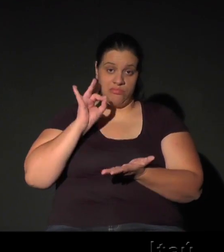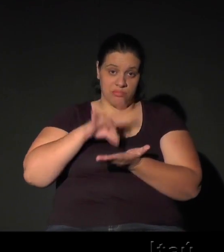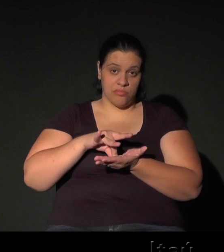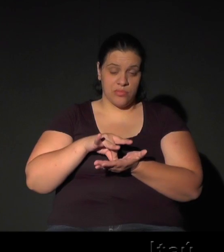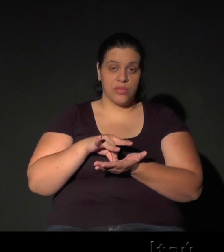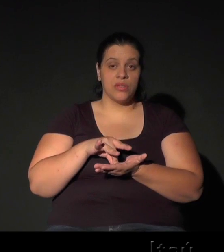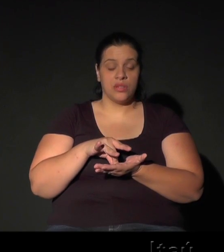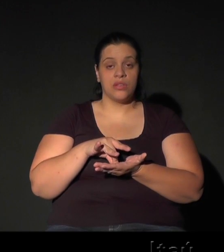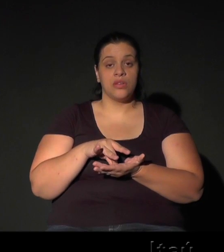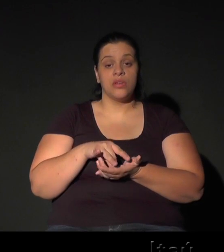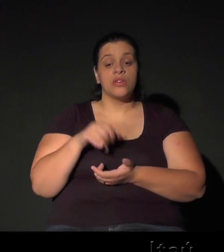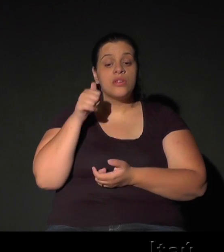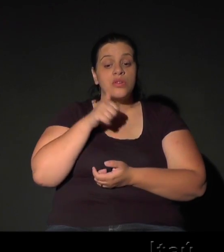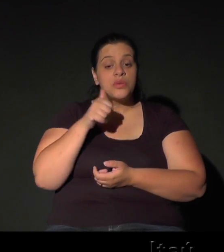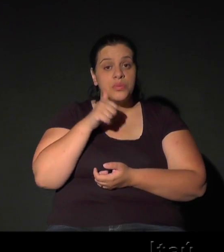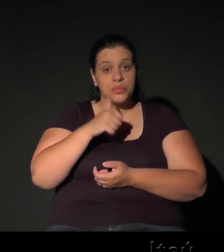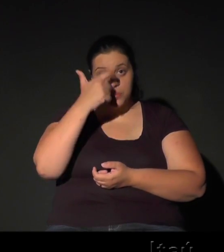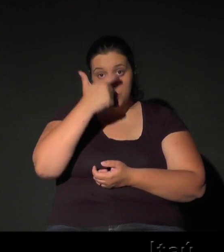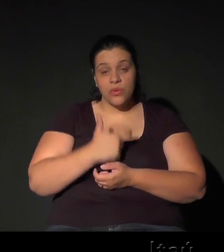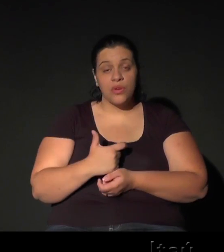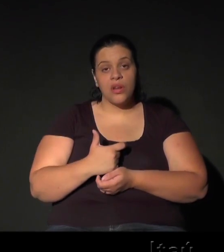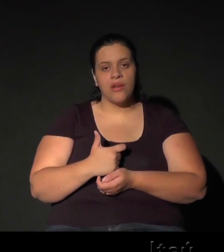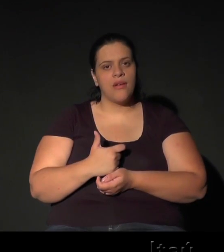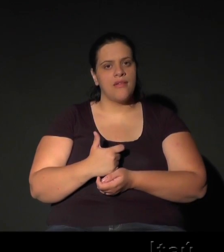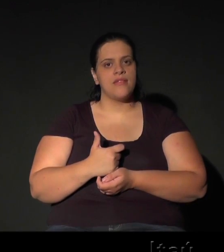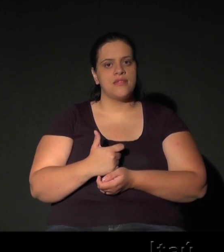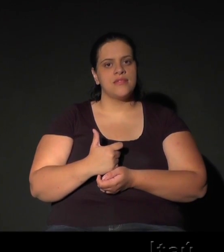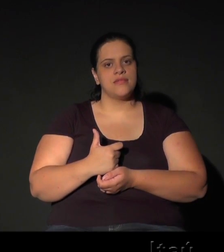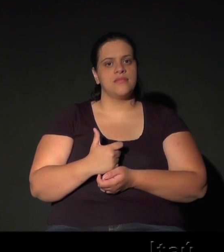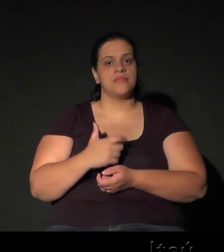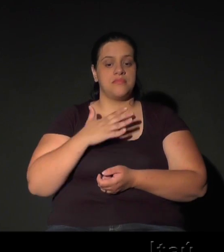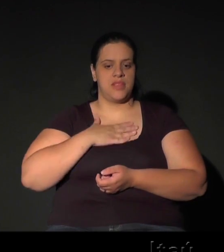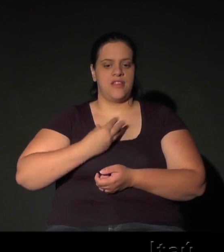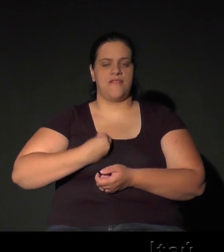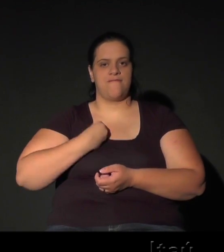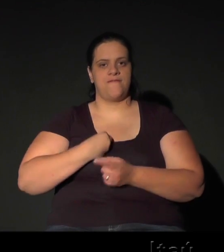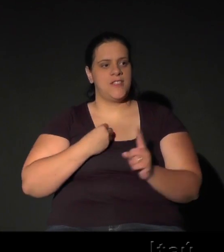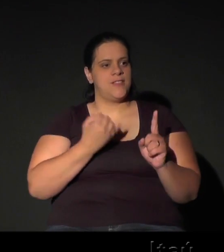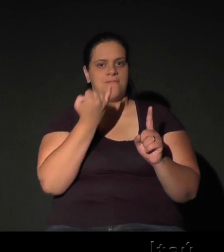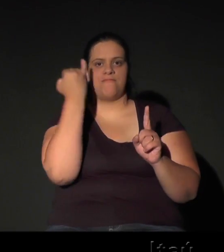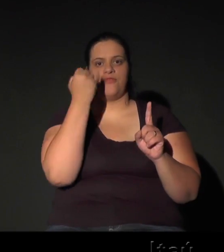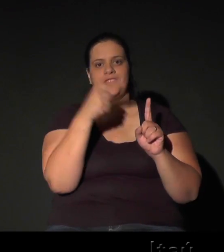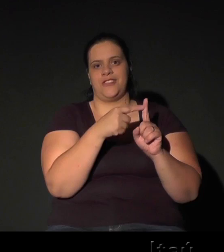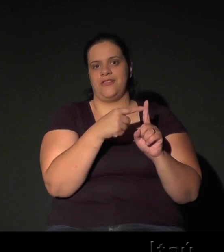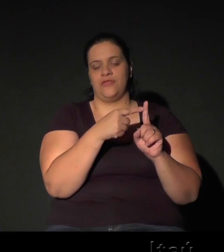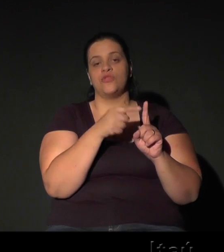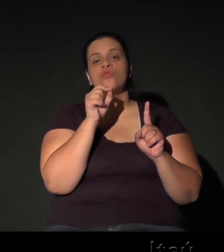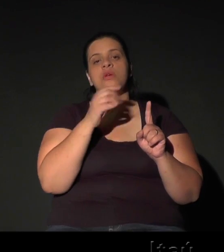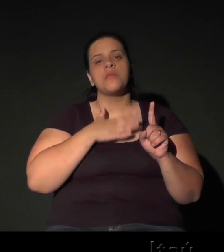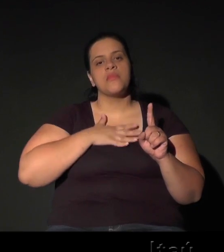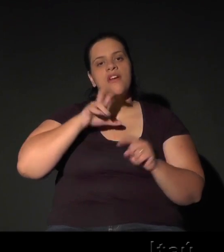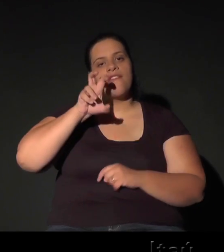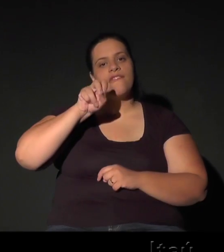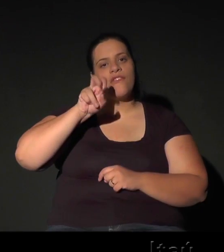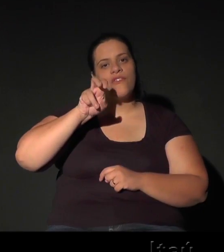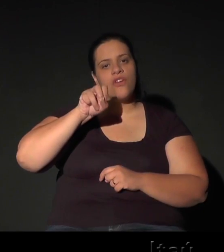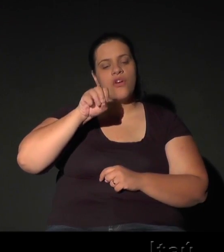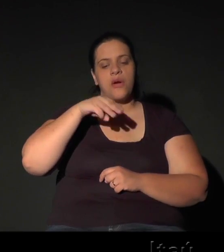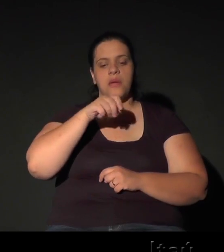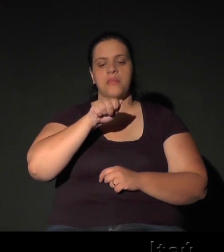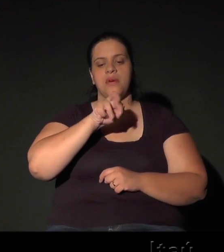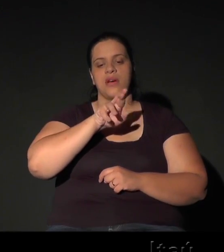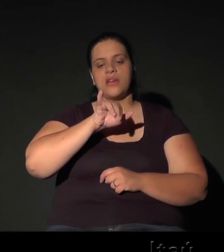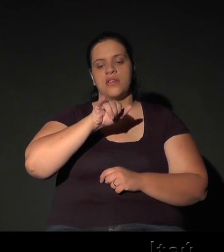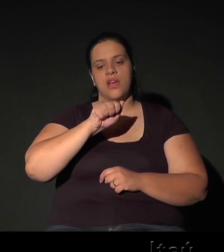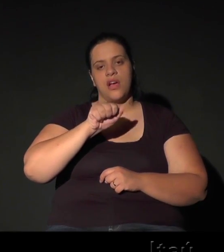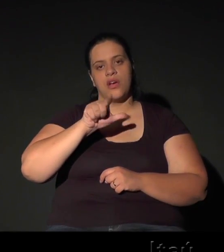realidade essa mulher era muito forte na minha vida que foi a minha avó Maria Lourdes de Souza uma